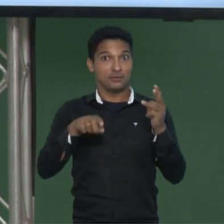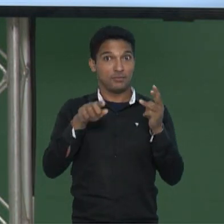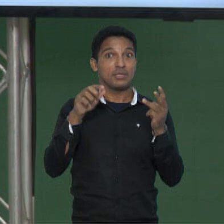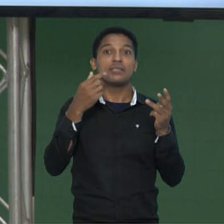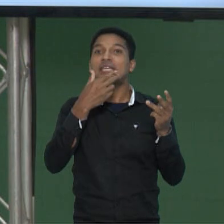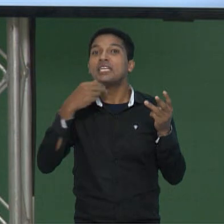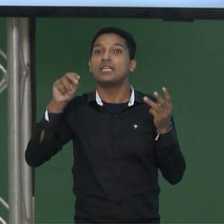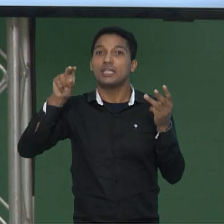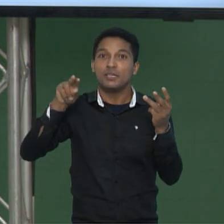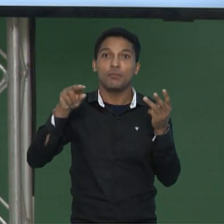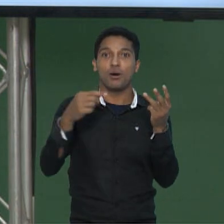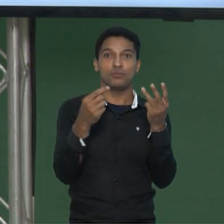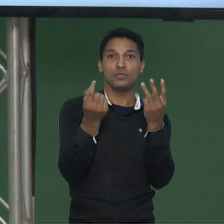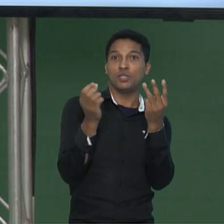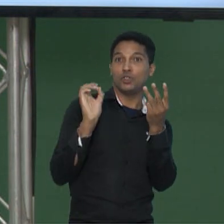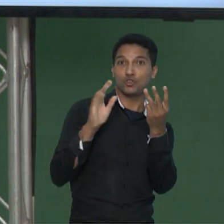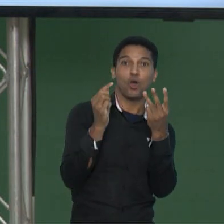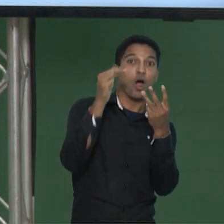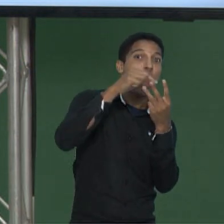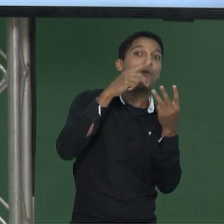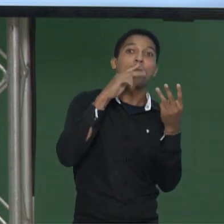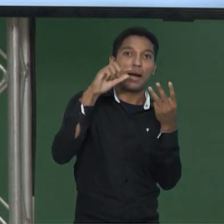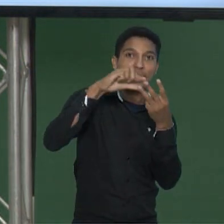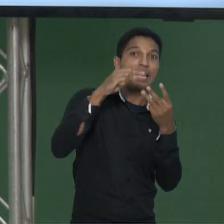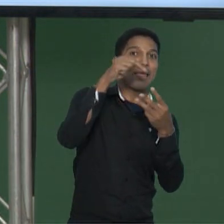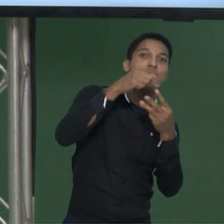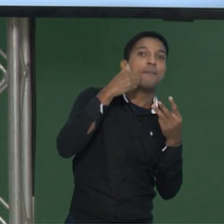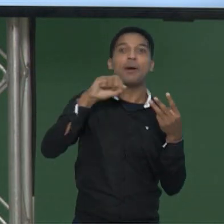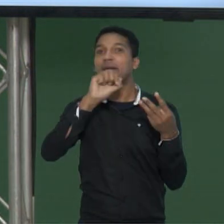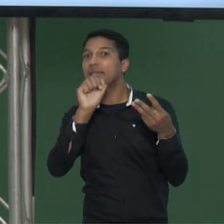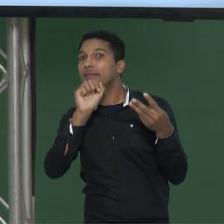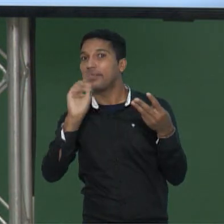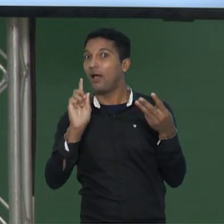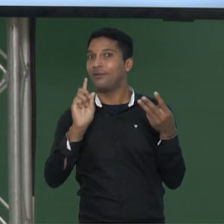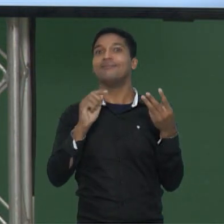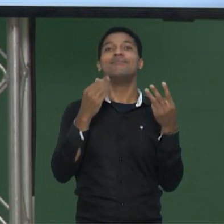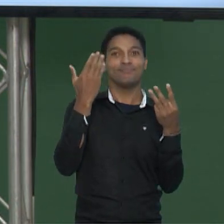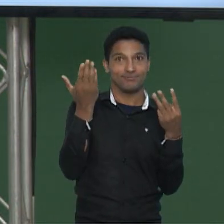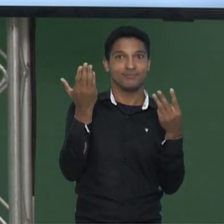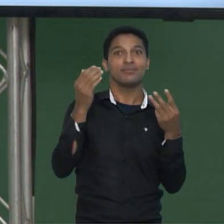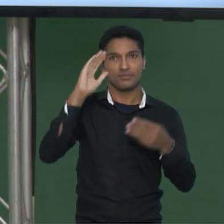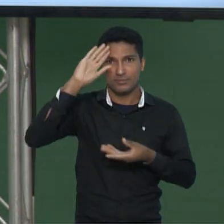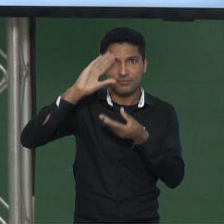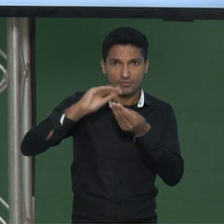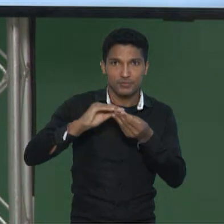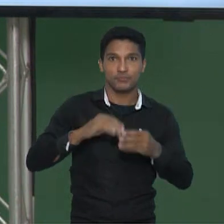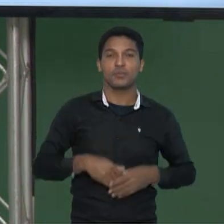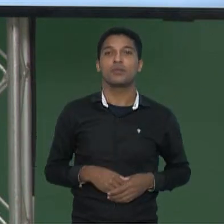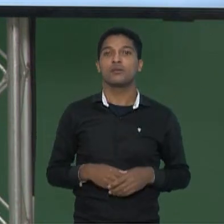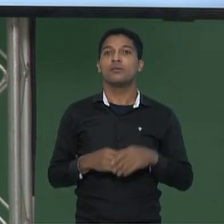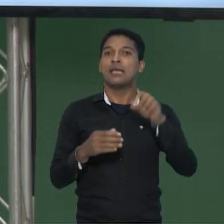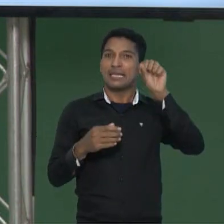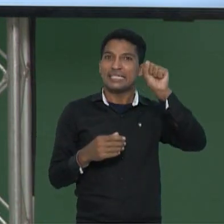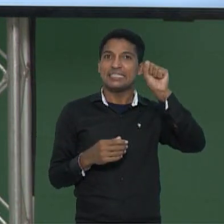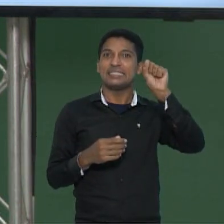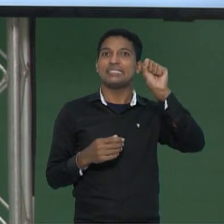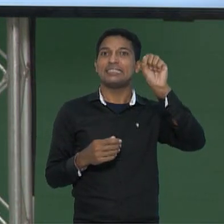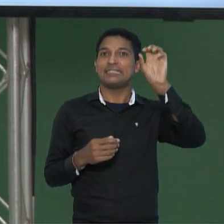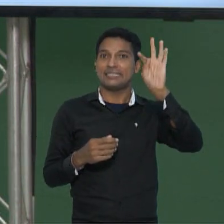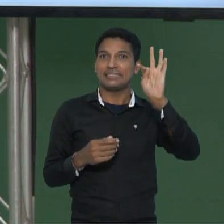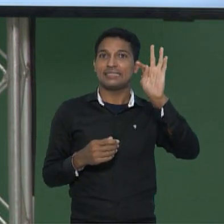Que agora é falar sobre configurações de família? Step nós também podemos utilizar para